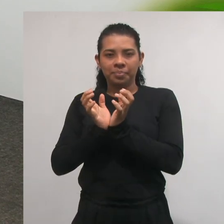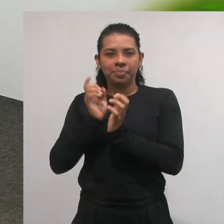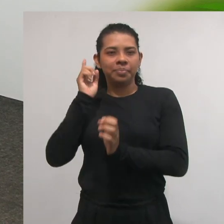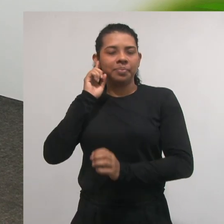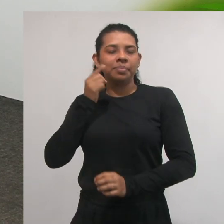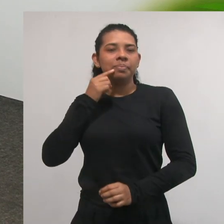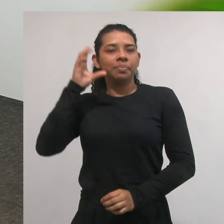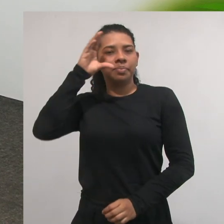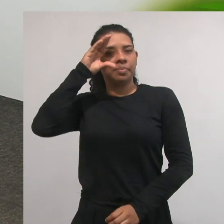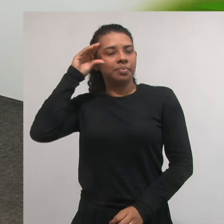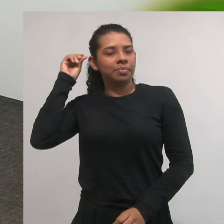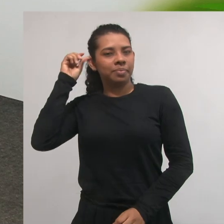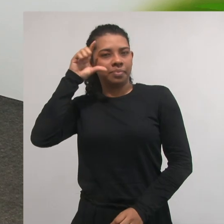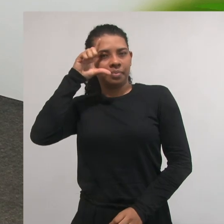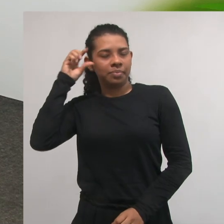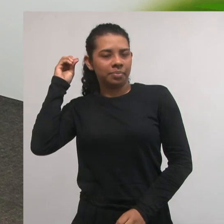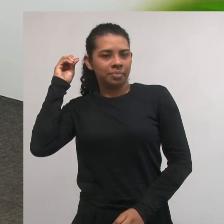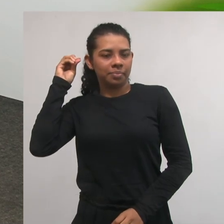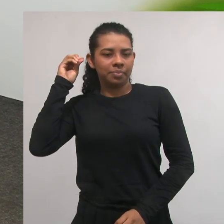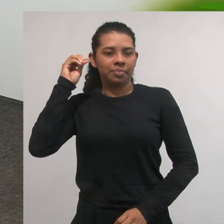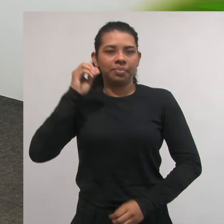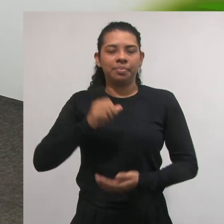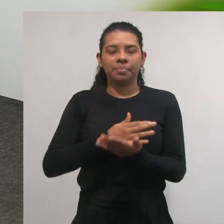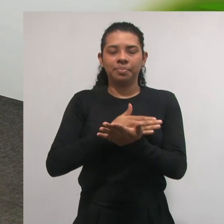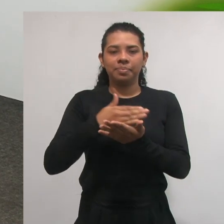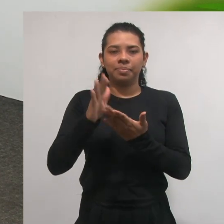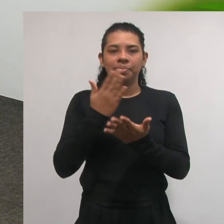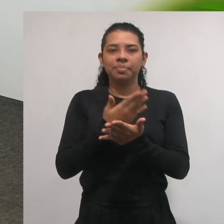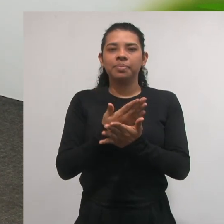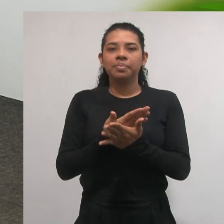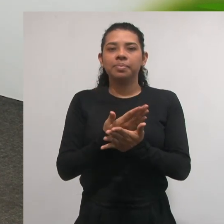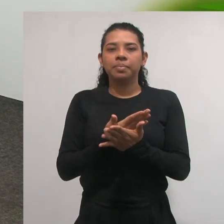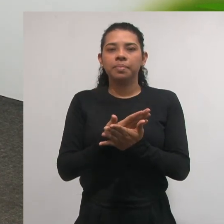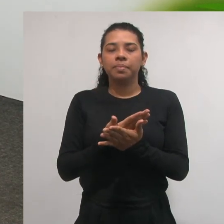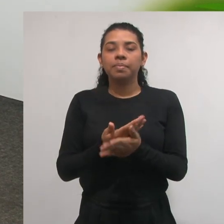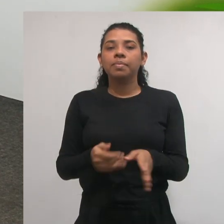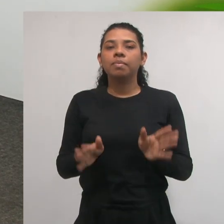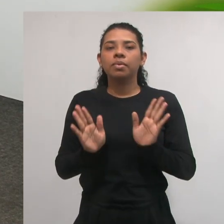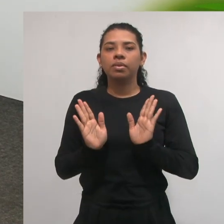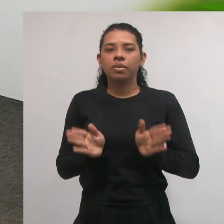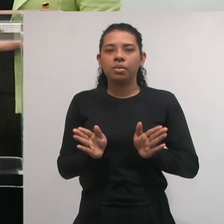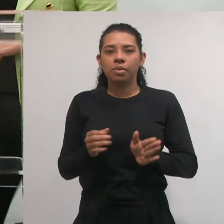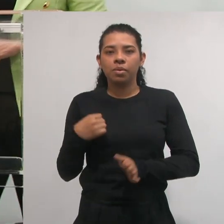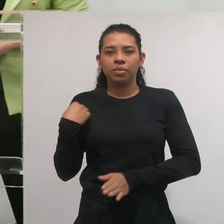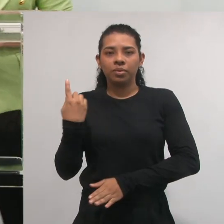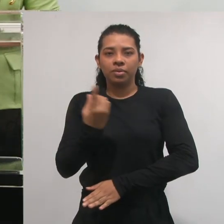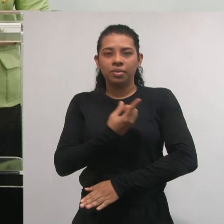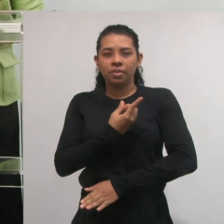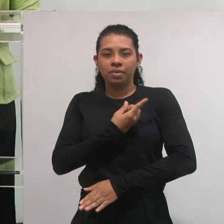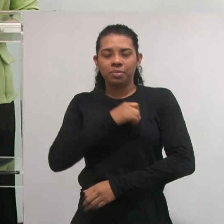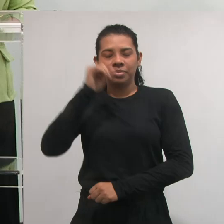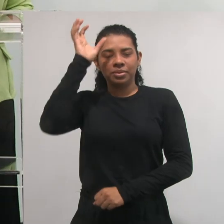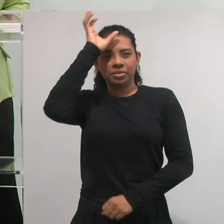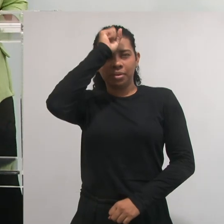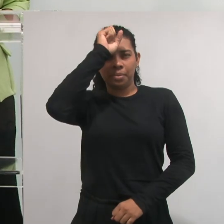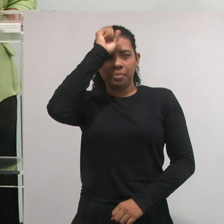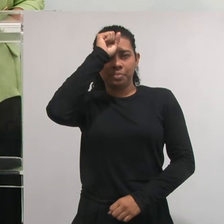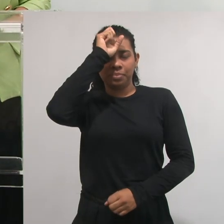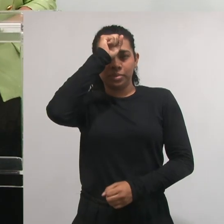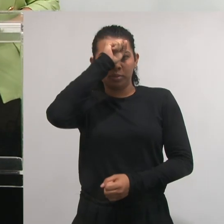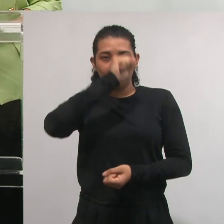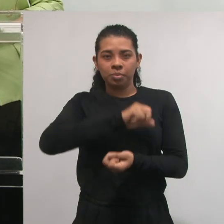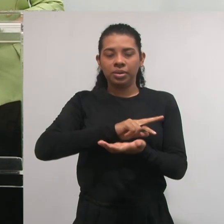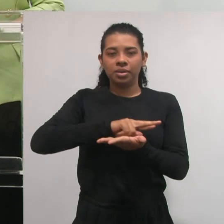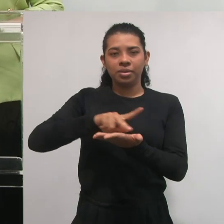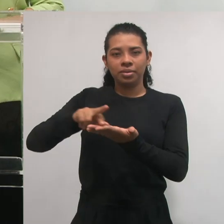é este, Cleo. Vamos iniciar nossa aula? Na aula de hoje, nós vamos falar sobre a diversidade